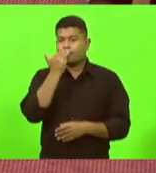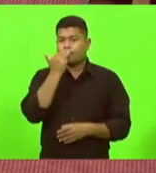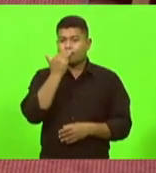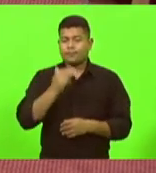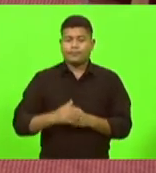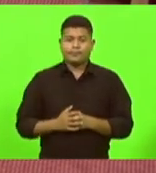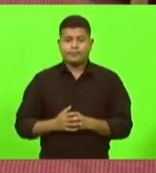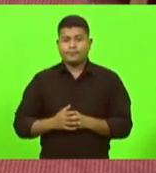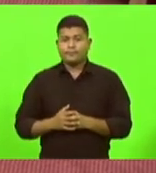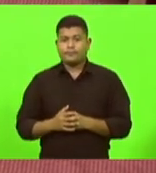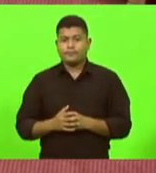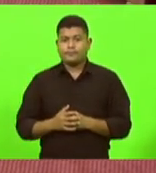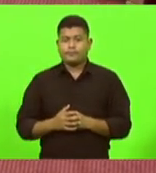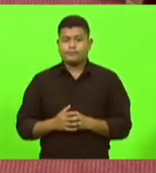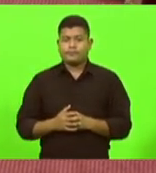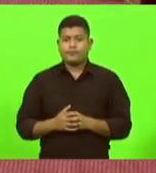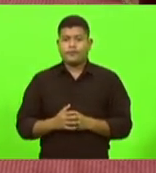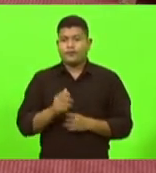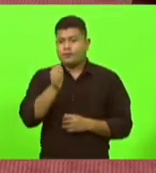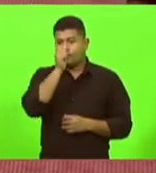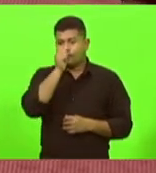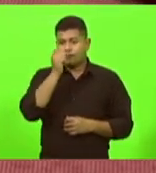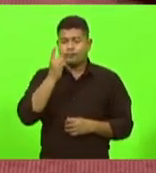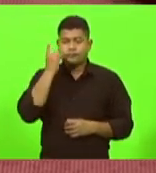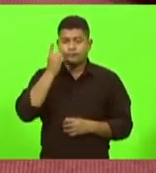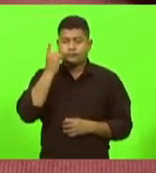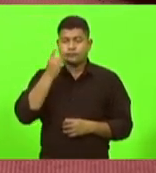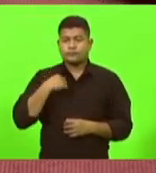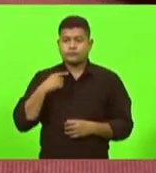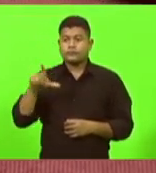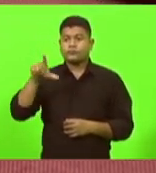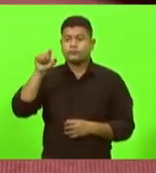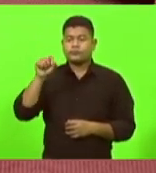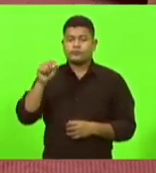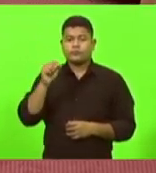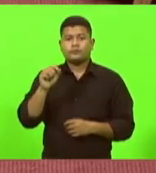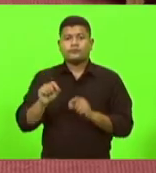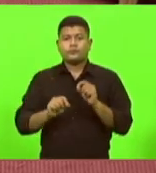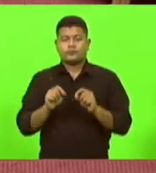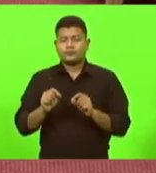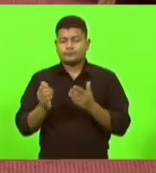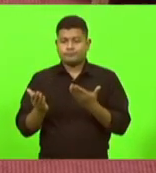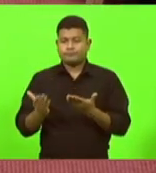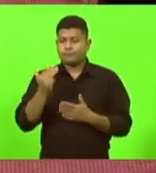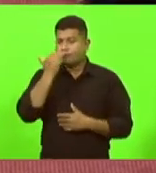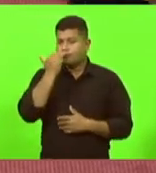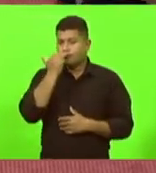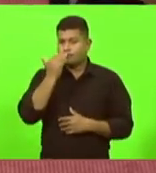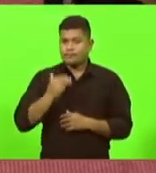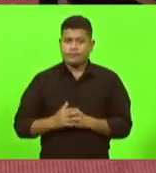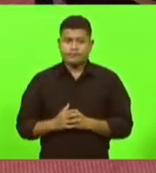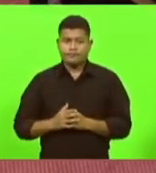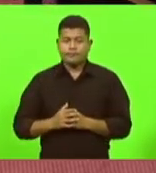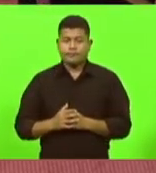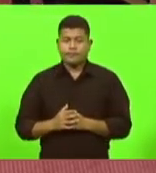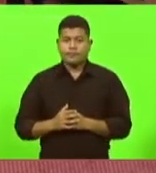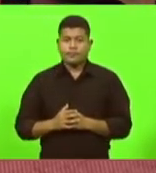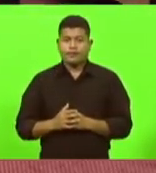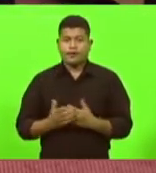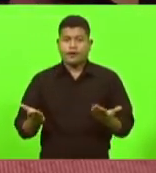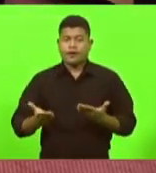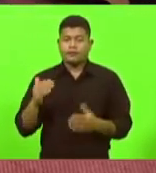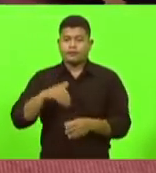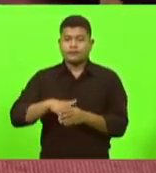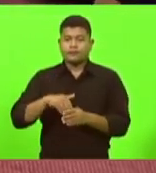Como vota o deputado João Amin? Meu voto é no Moacir Sopelsa. Obrigado, deputado. Como vota o